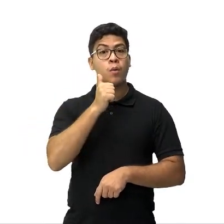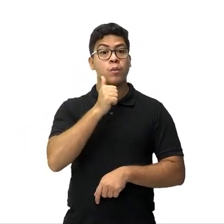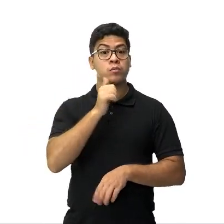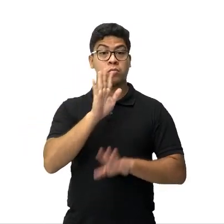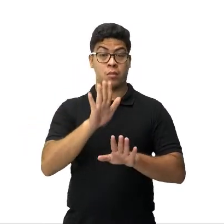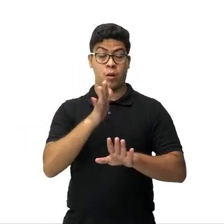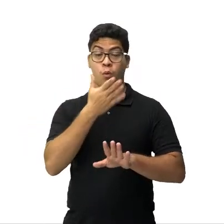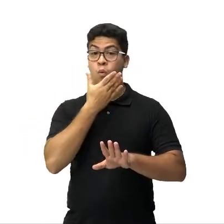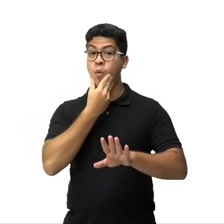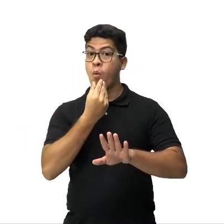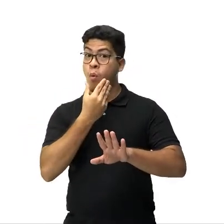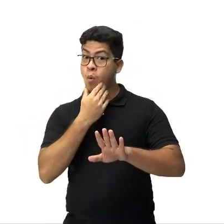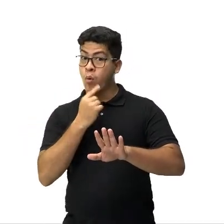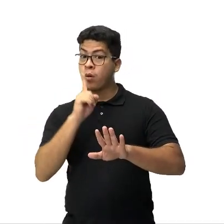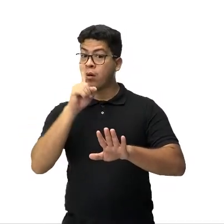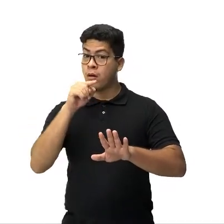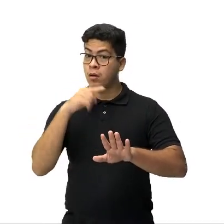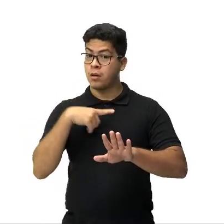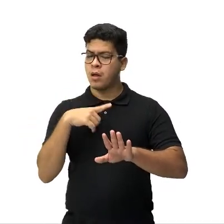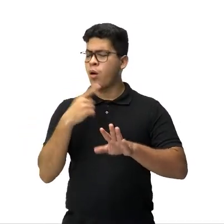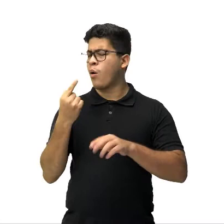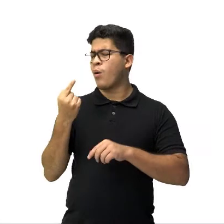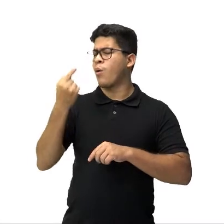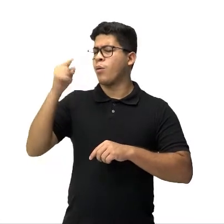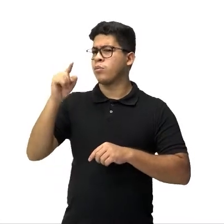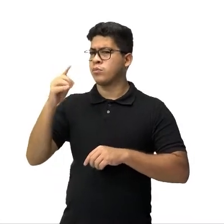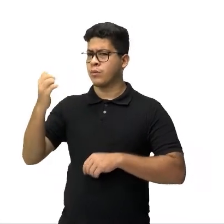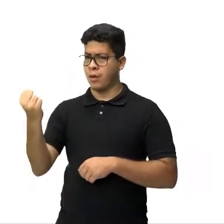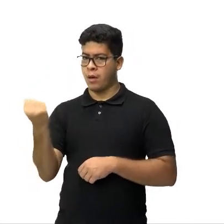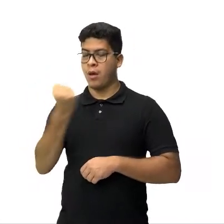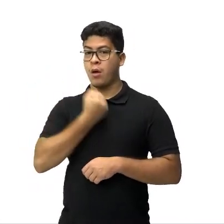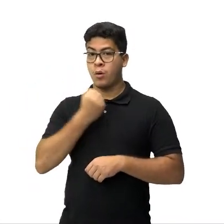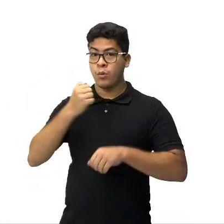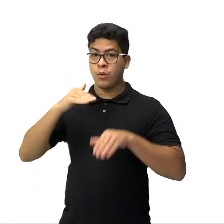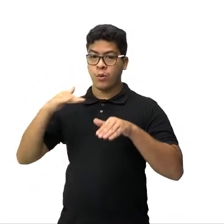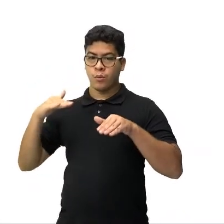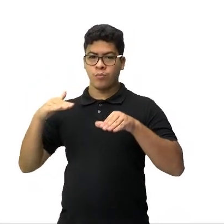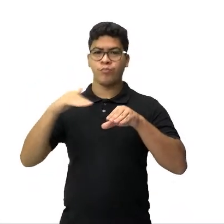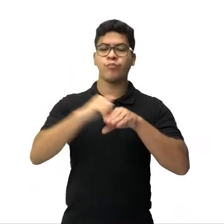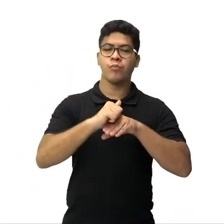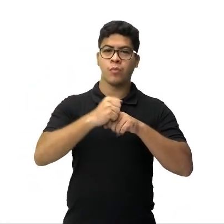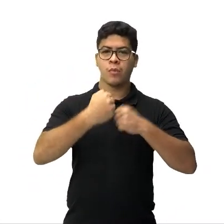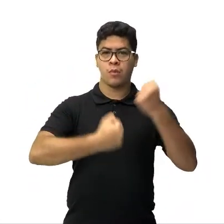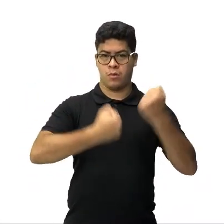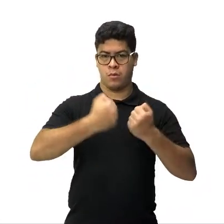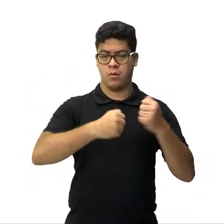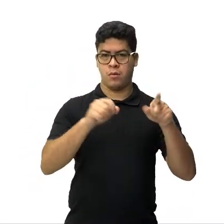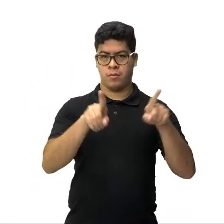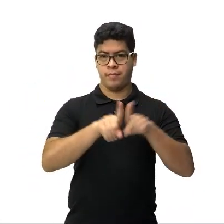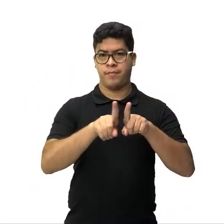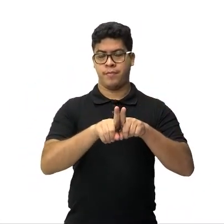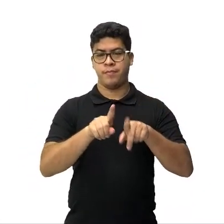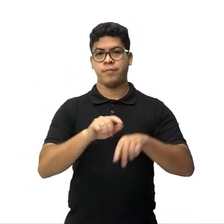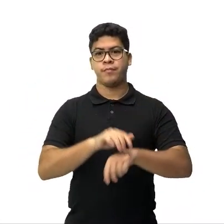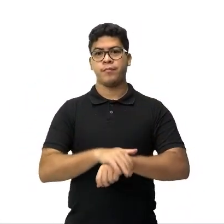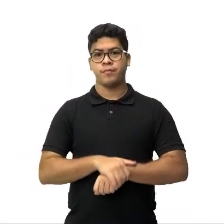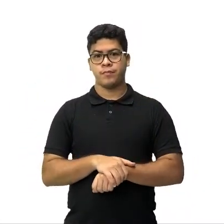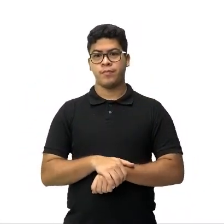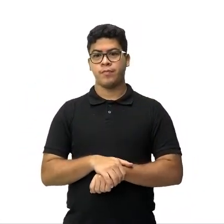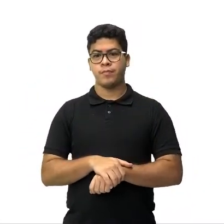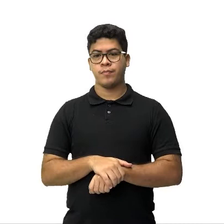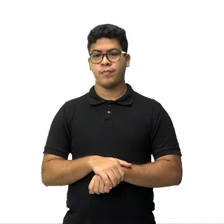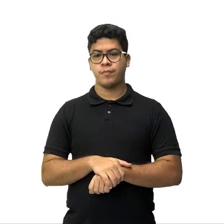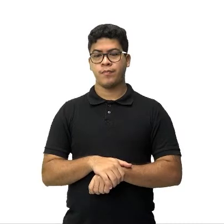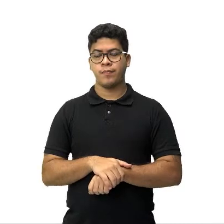ocasionados por causas externas, homicídios e acidentes de trânsito. Então vejam lá, mais um dado aí